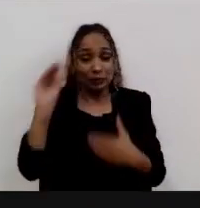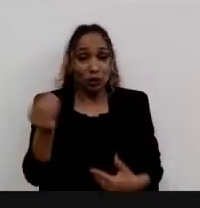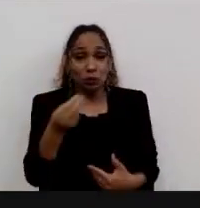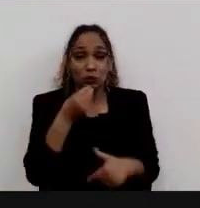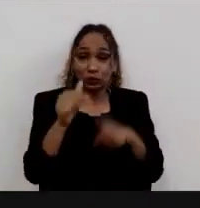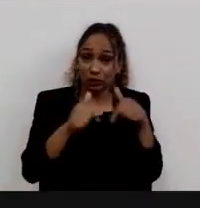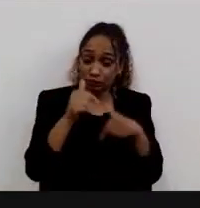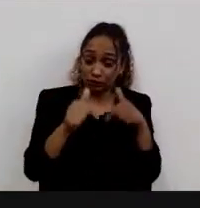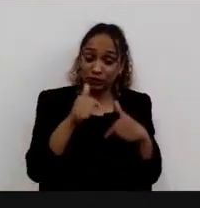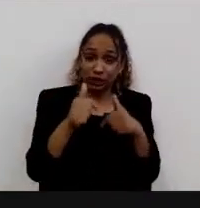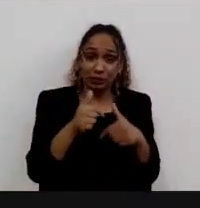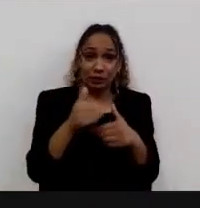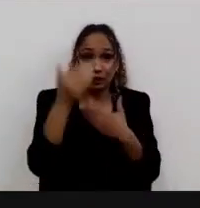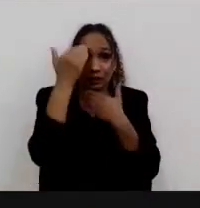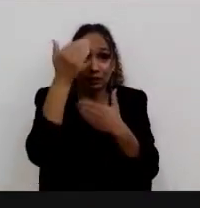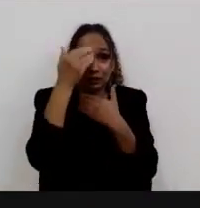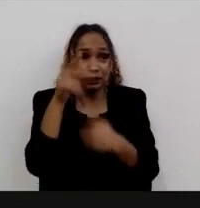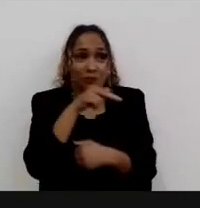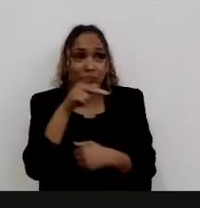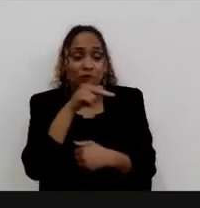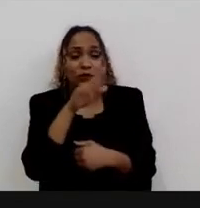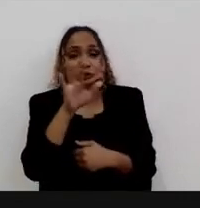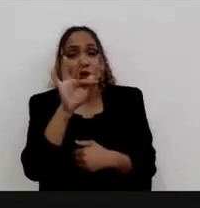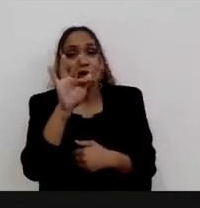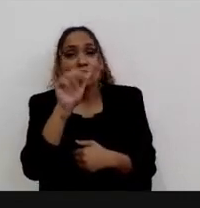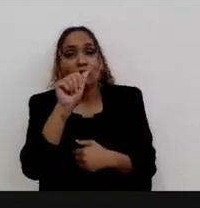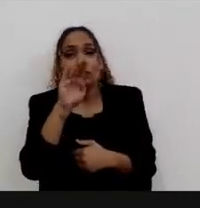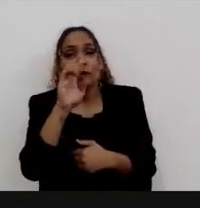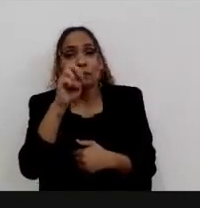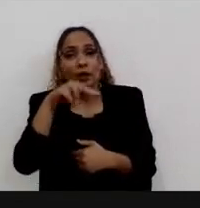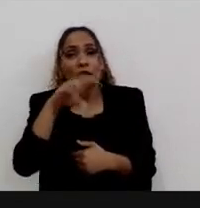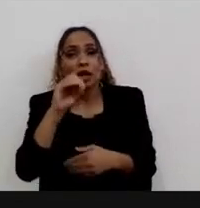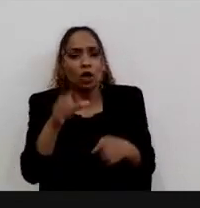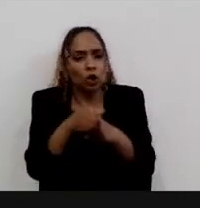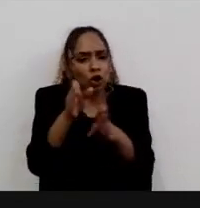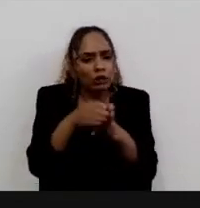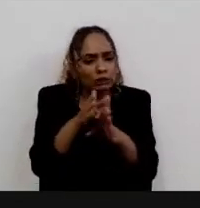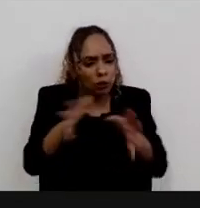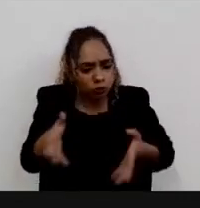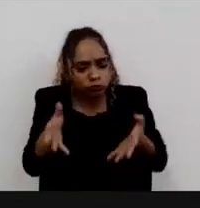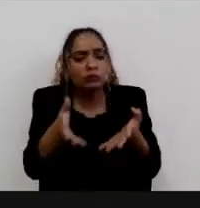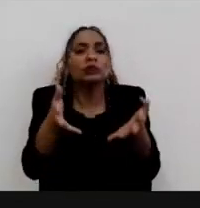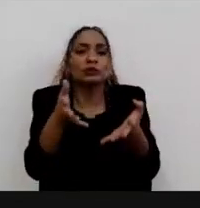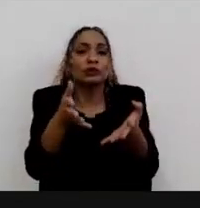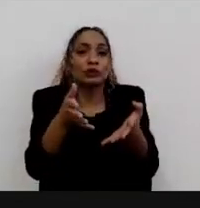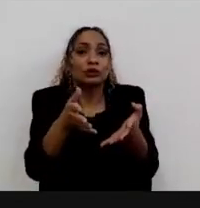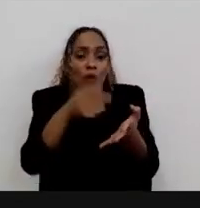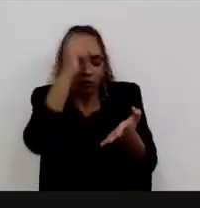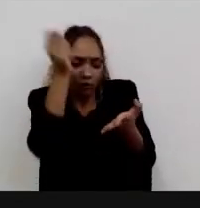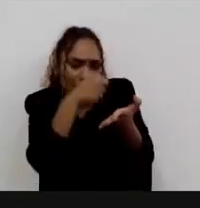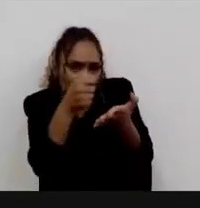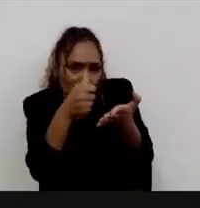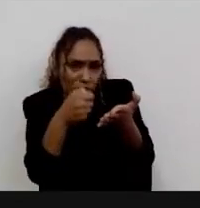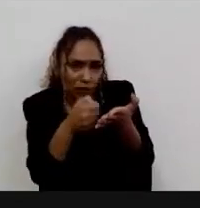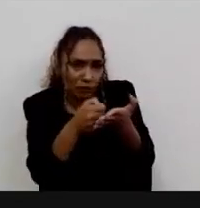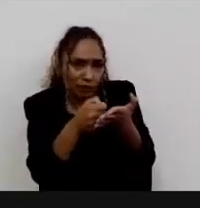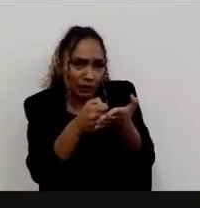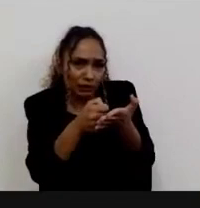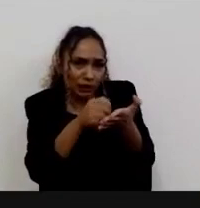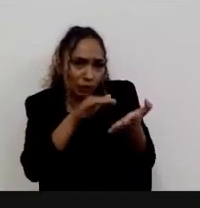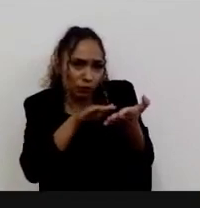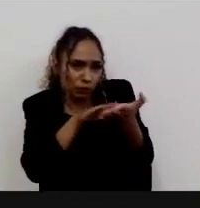também, e agradecer especialmente ao professor Fabiano, que, além de orientador e incentivador, é coautor também dessa